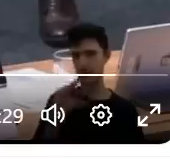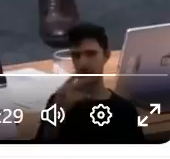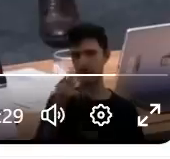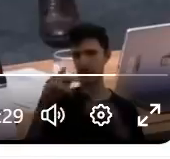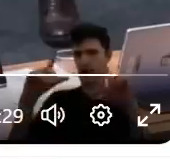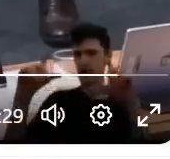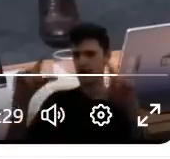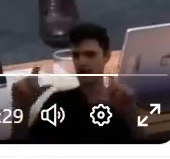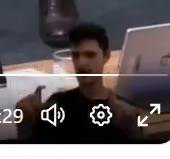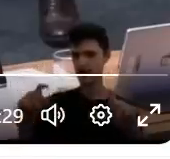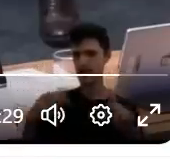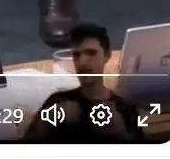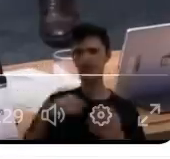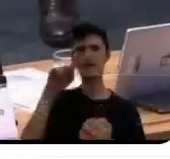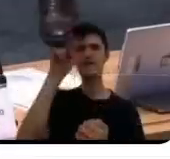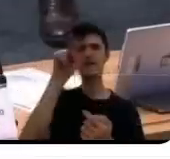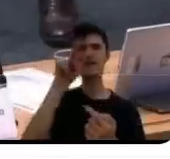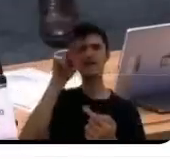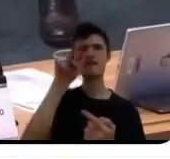parecia